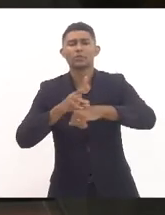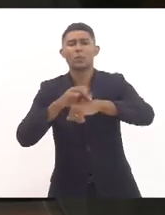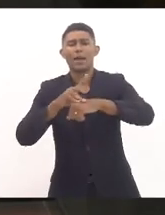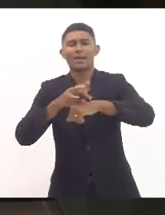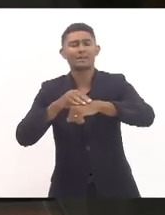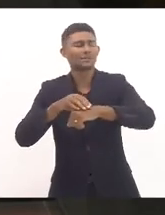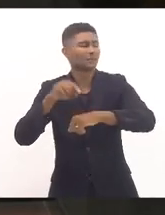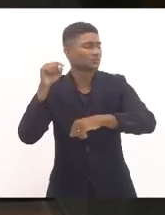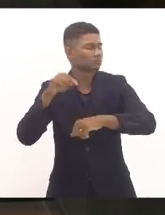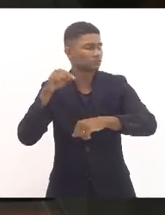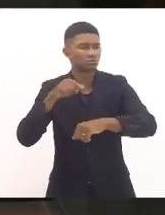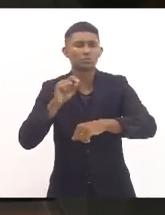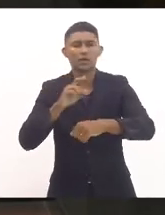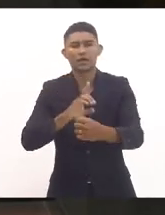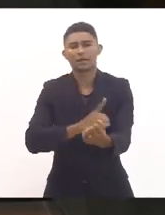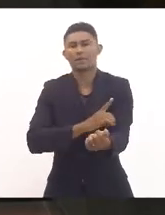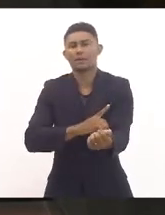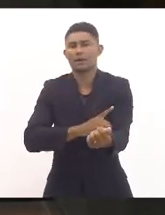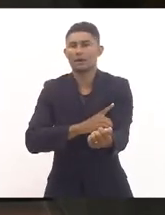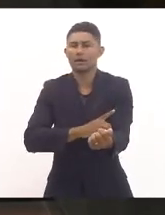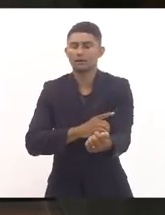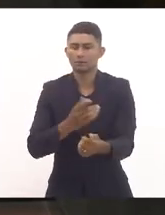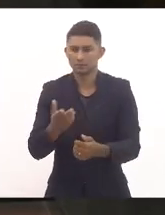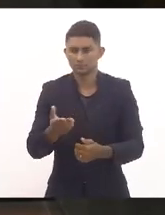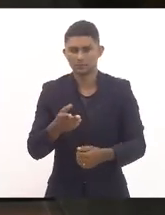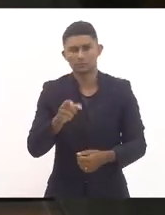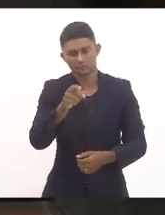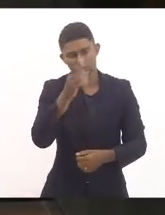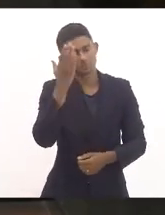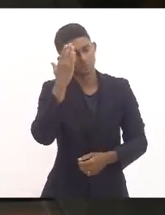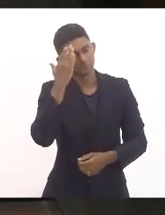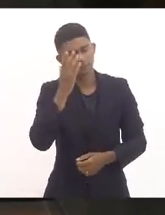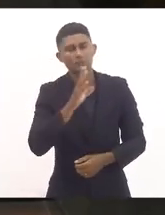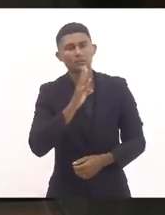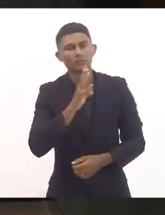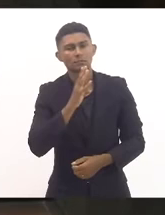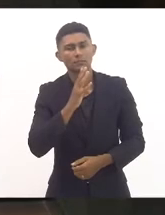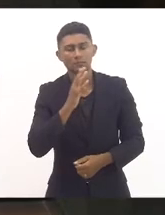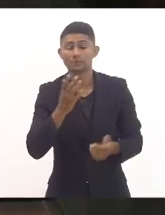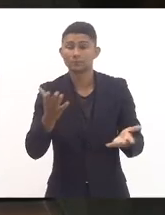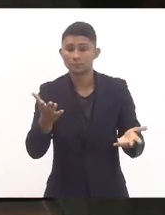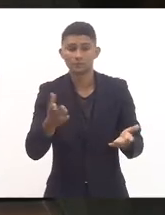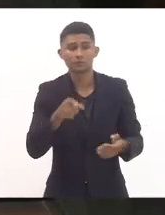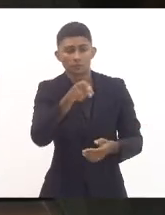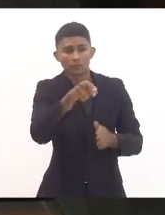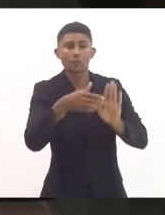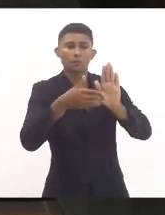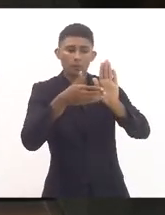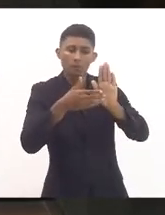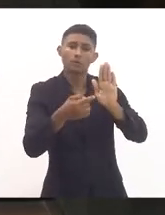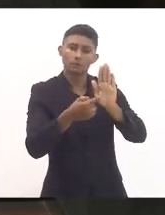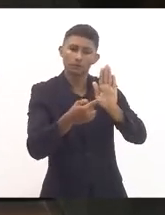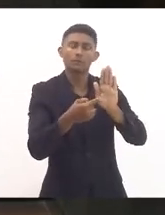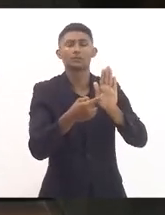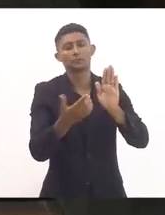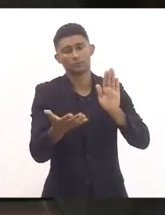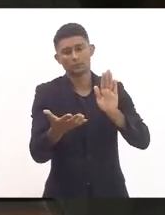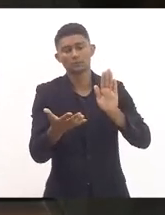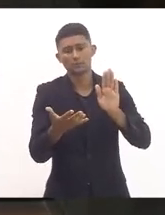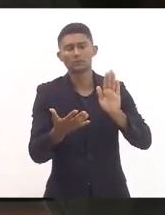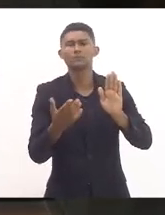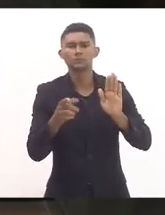terrível, que são as diabetes. Sabe bem, Vossa Excelência, daí a sua proposta. E na